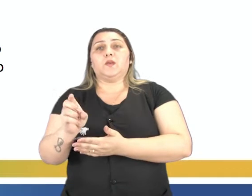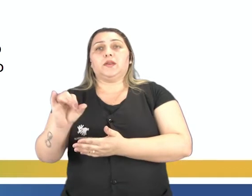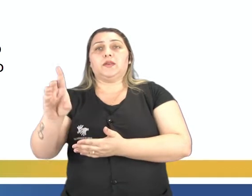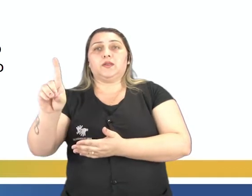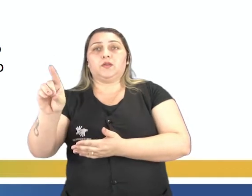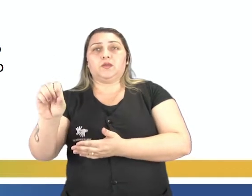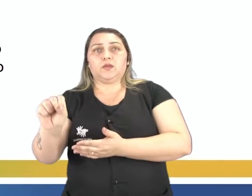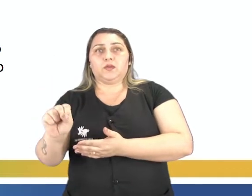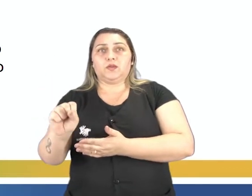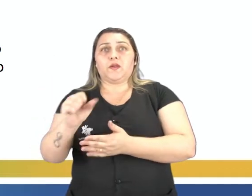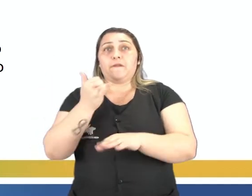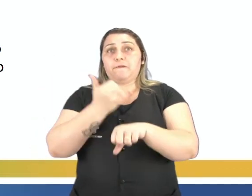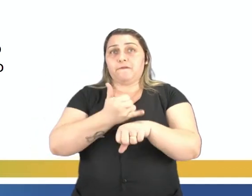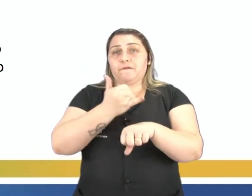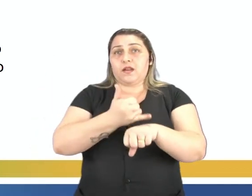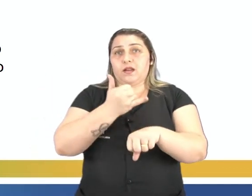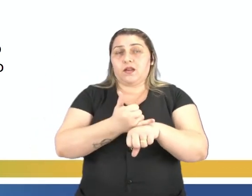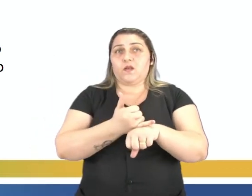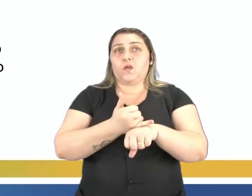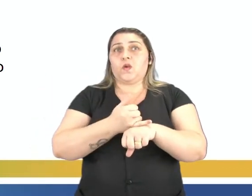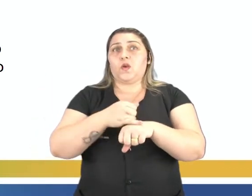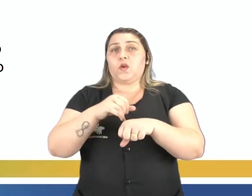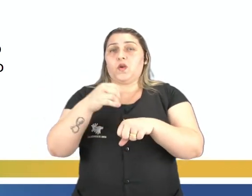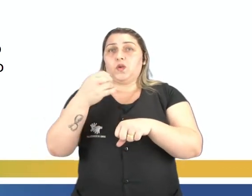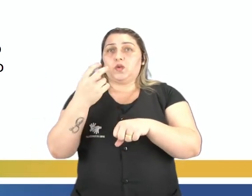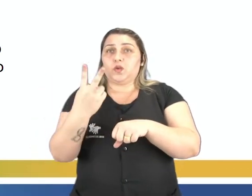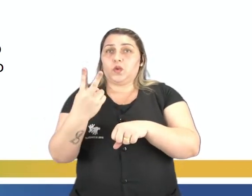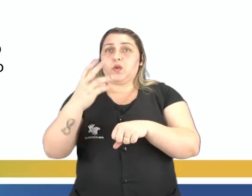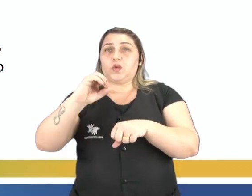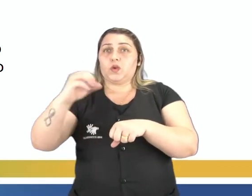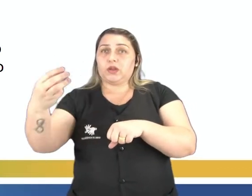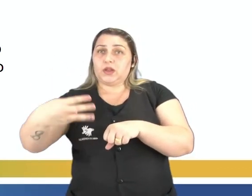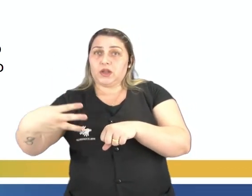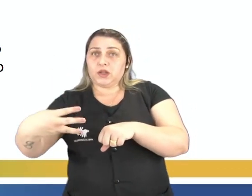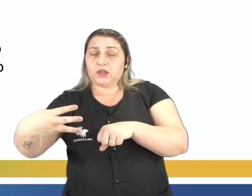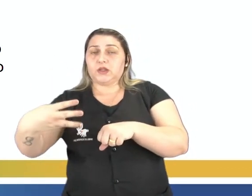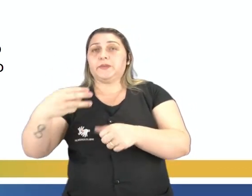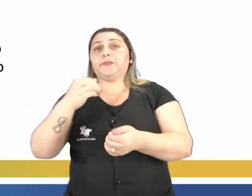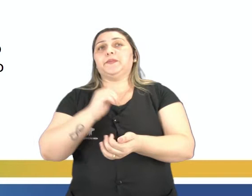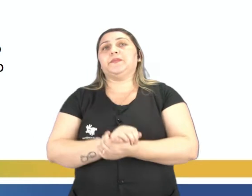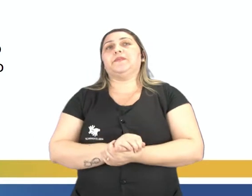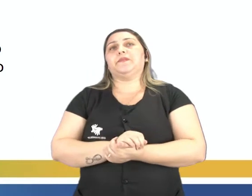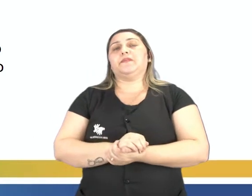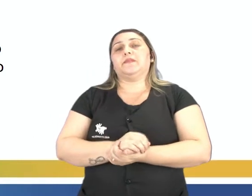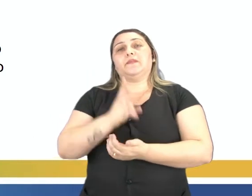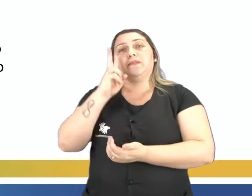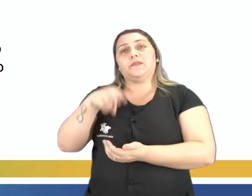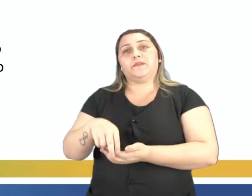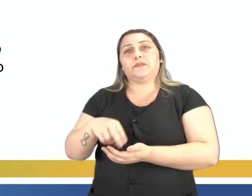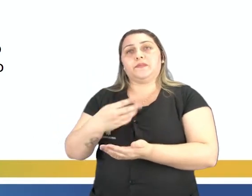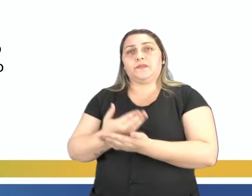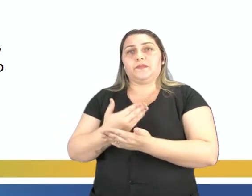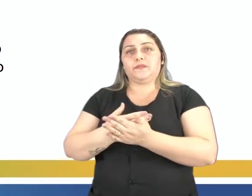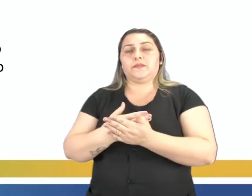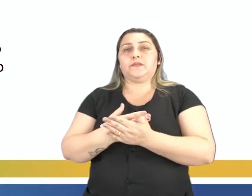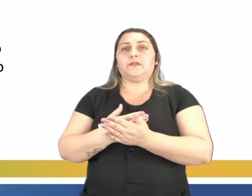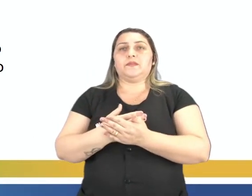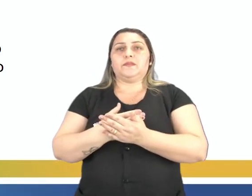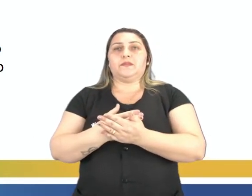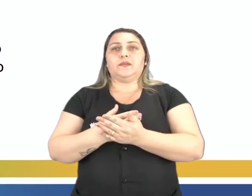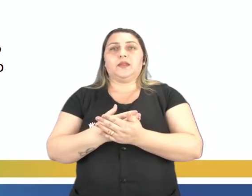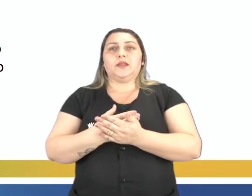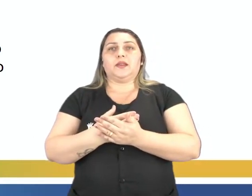ó, ferro 2O3. Então, como a gente viu anteriormente na composição da